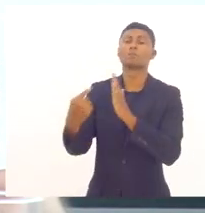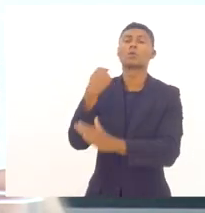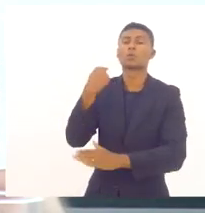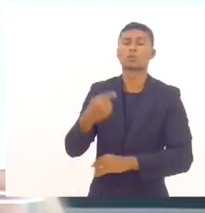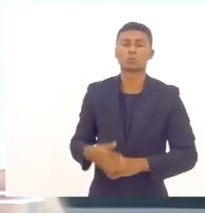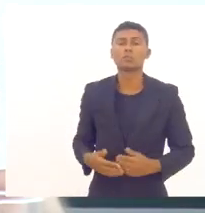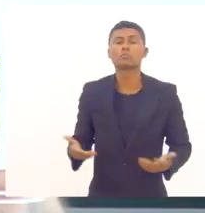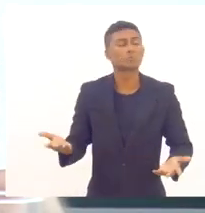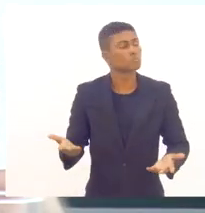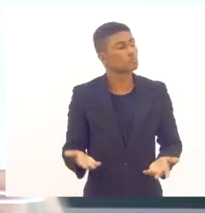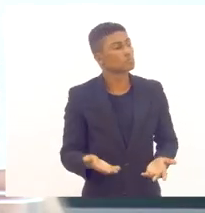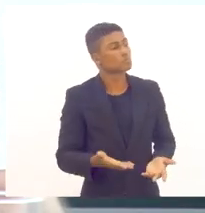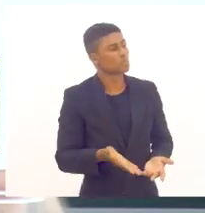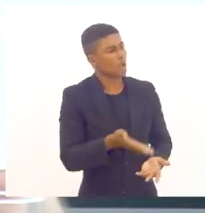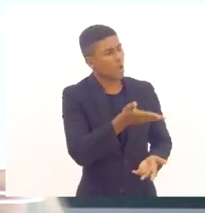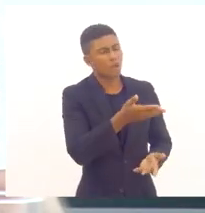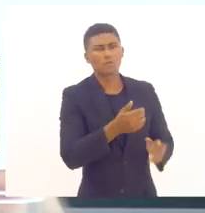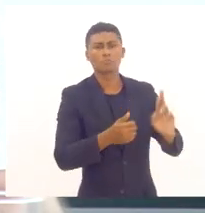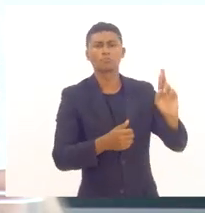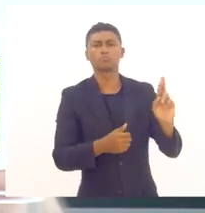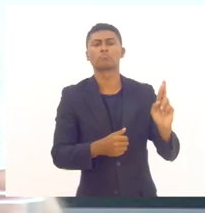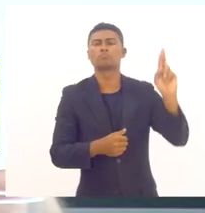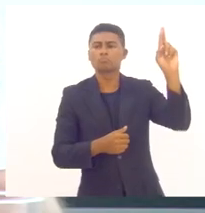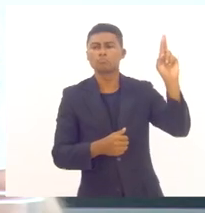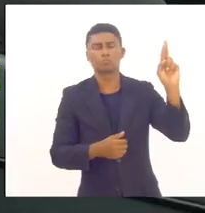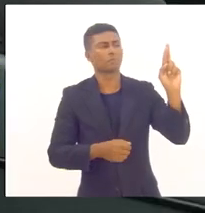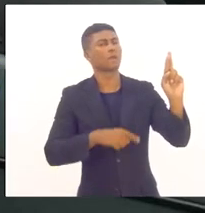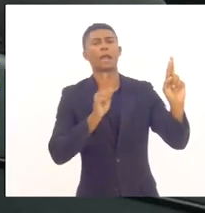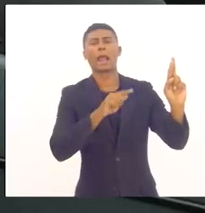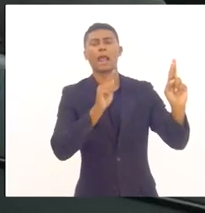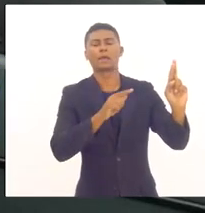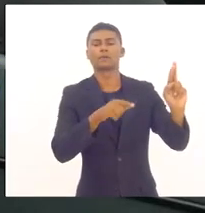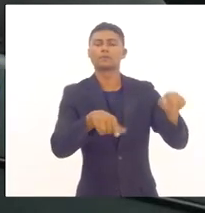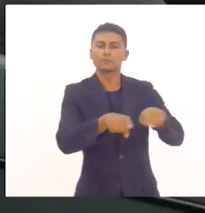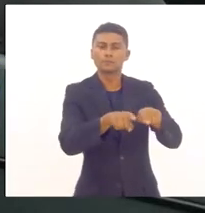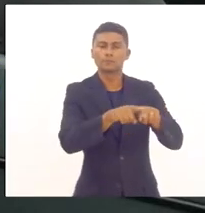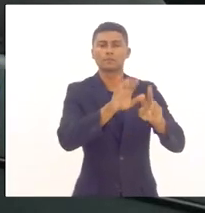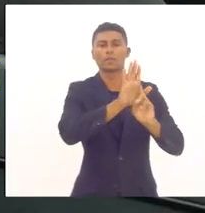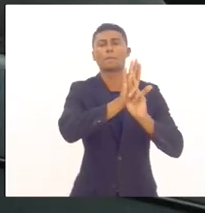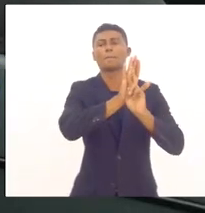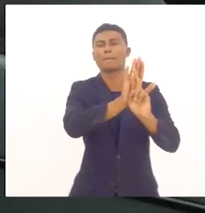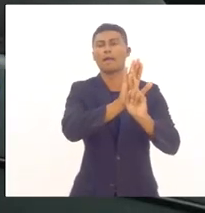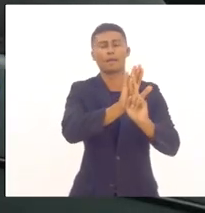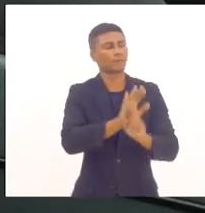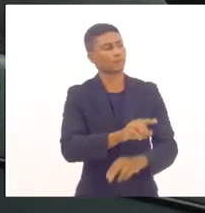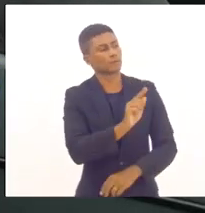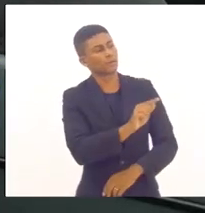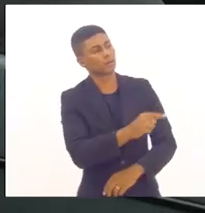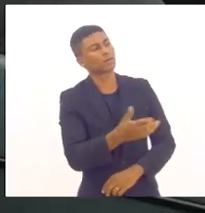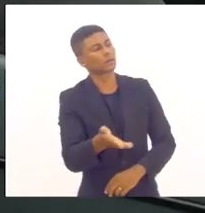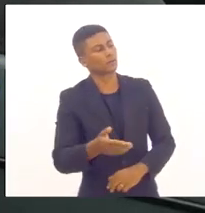quem é que dirige esse processo, quem são as representações da capoeira.